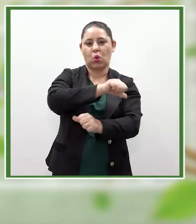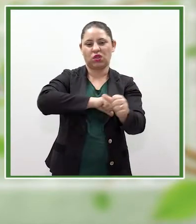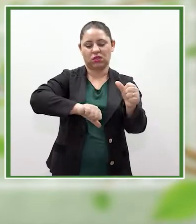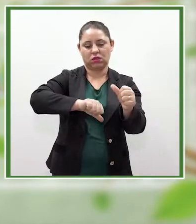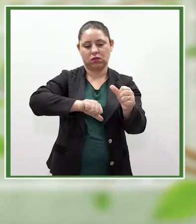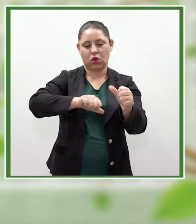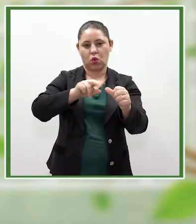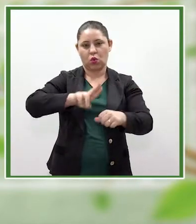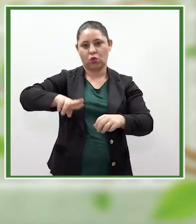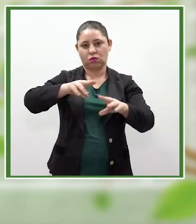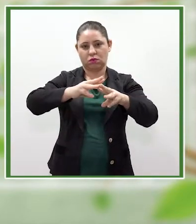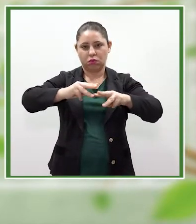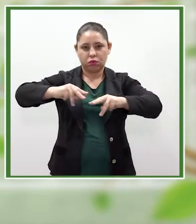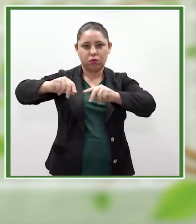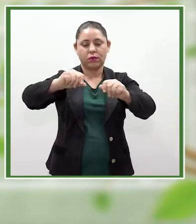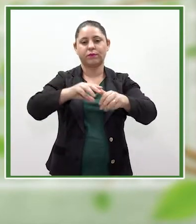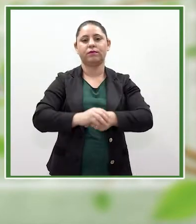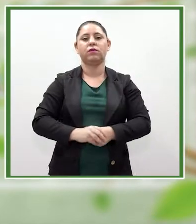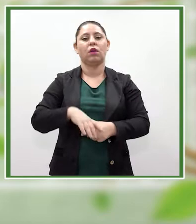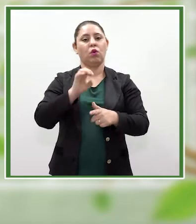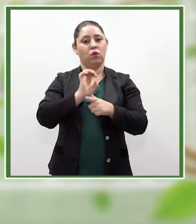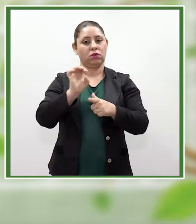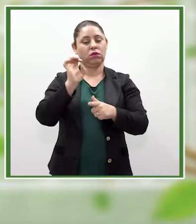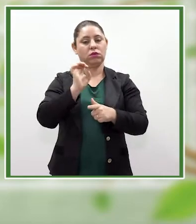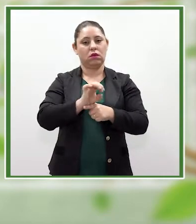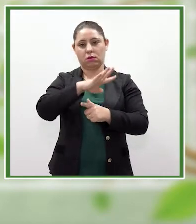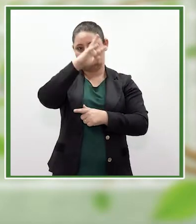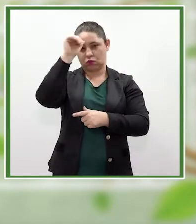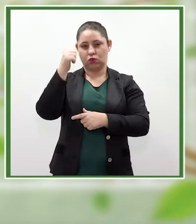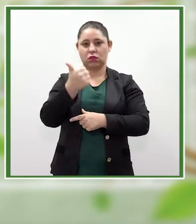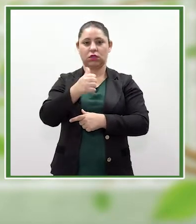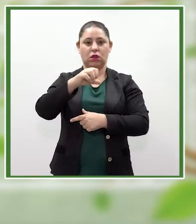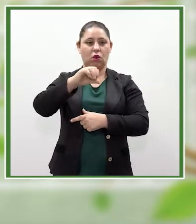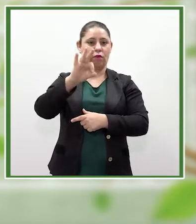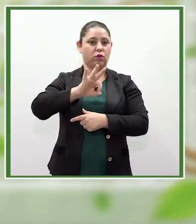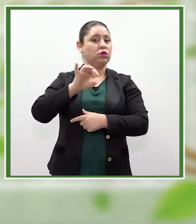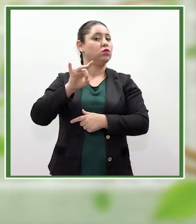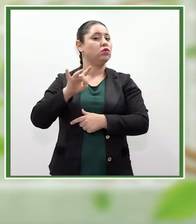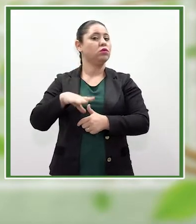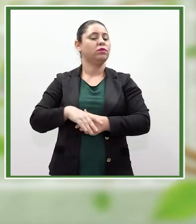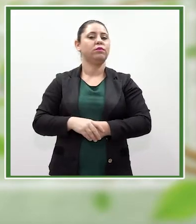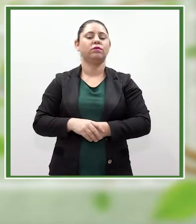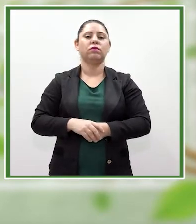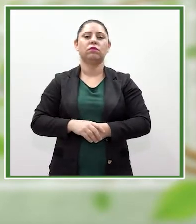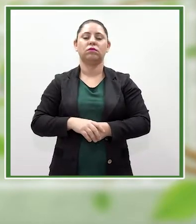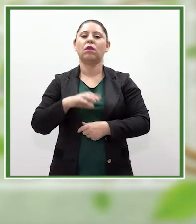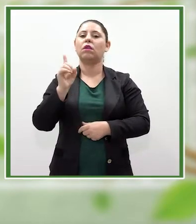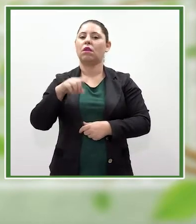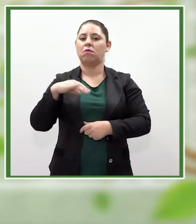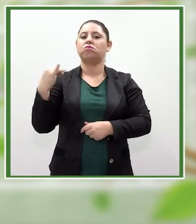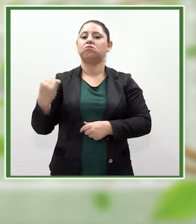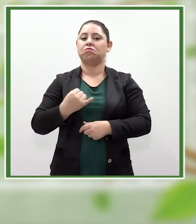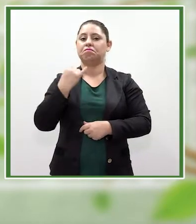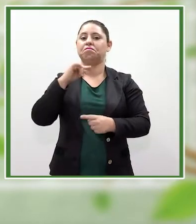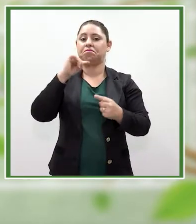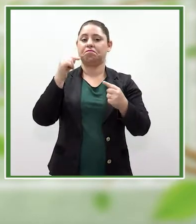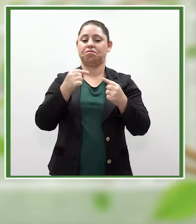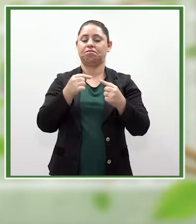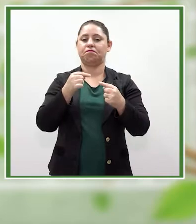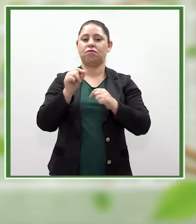desses 68%, 49 pontos percentuais são relacionados à fermentação entérica, ou